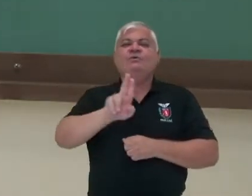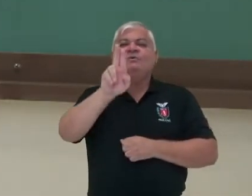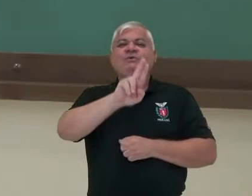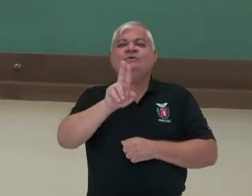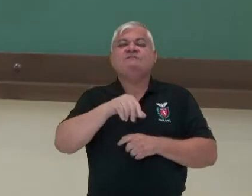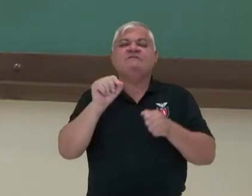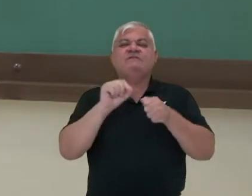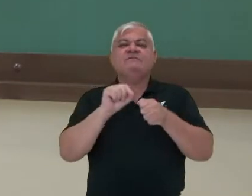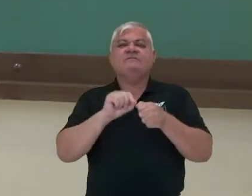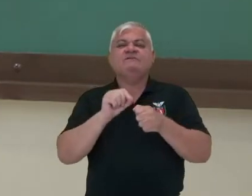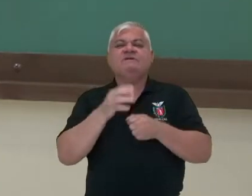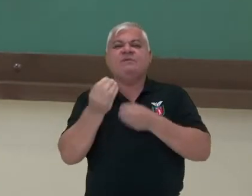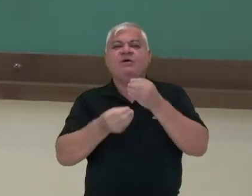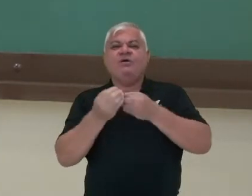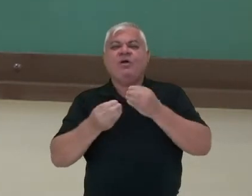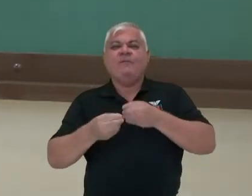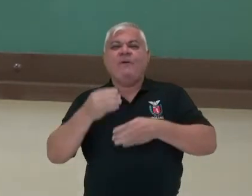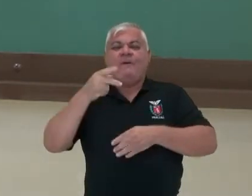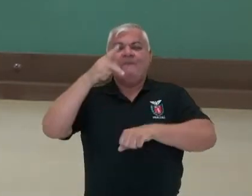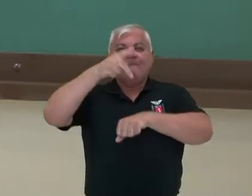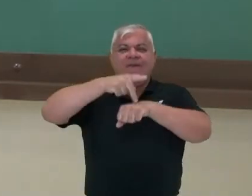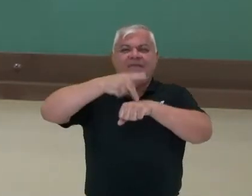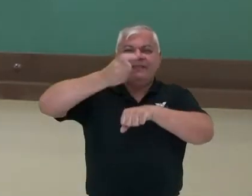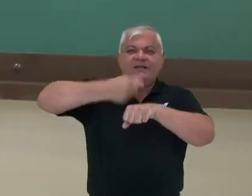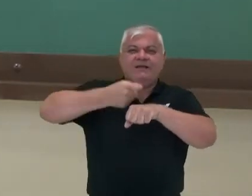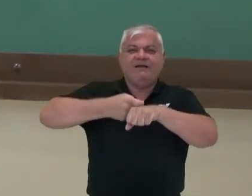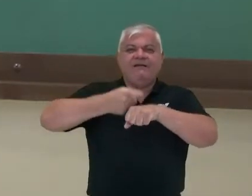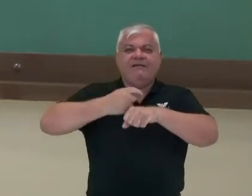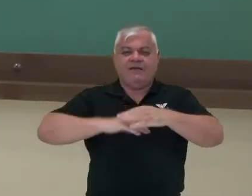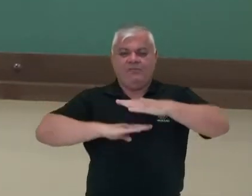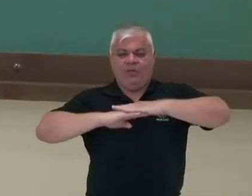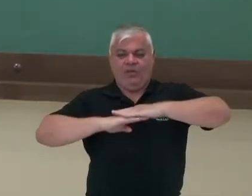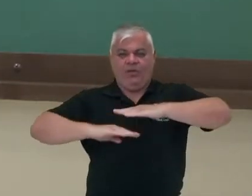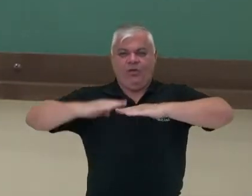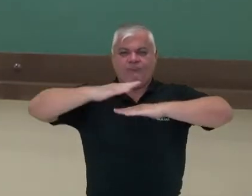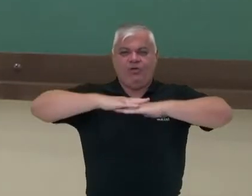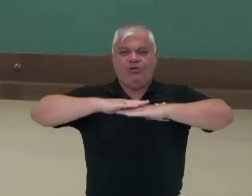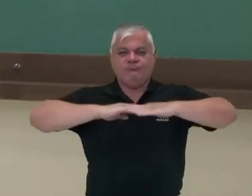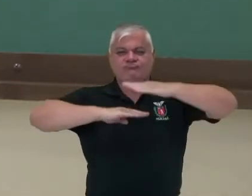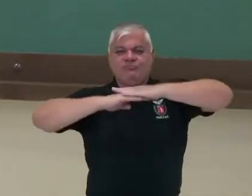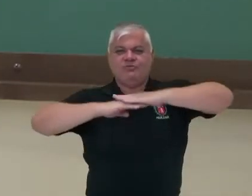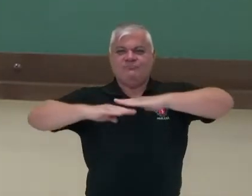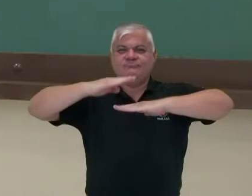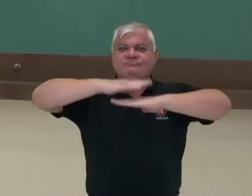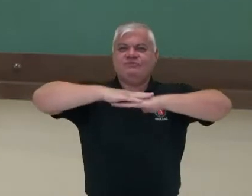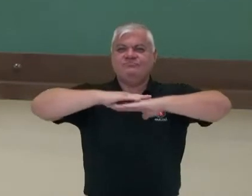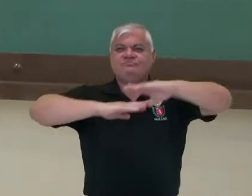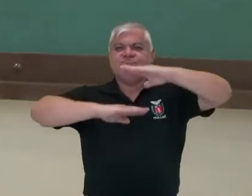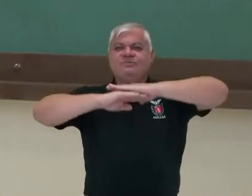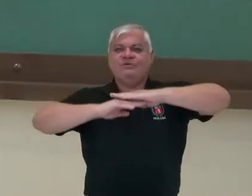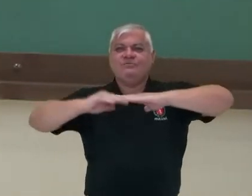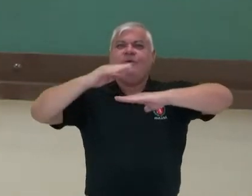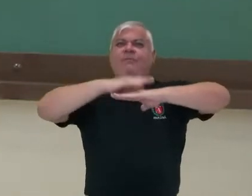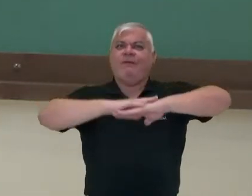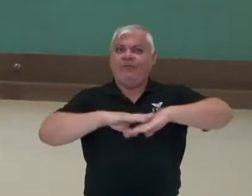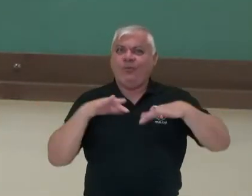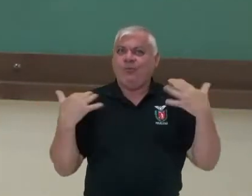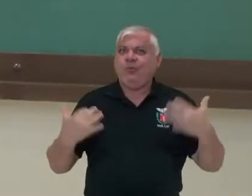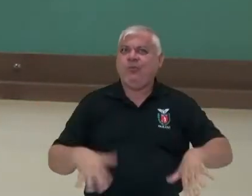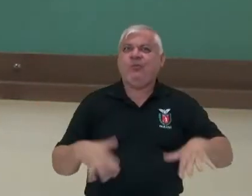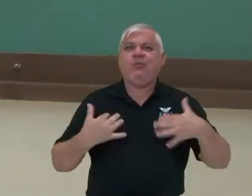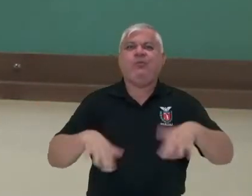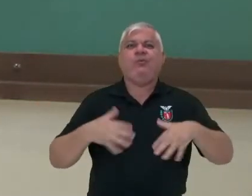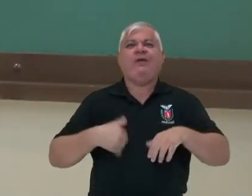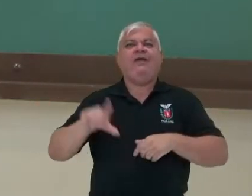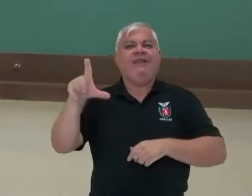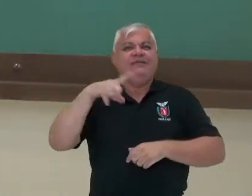sistema de encaixes de pedra para fazer as suas construções. Obviamente que para fazer isso eles precisavam ter